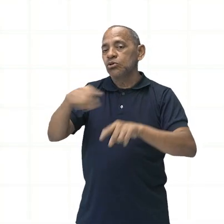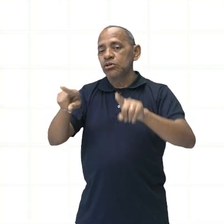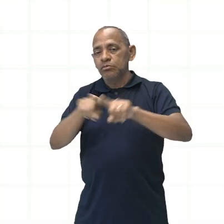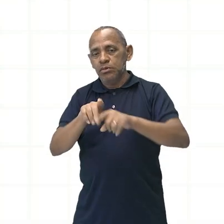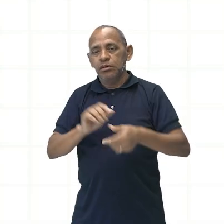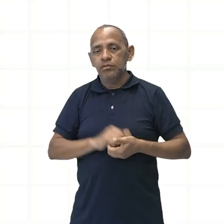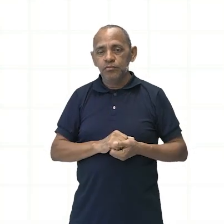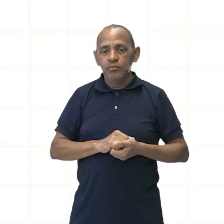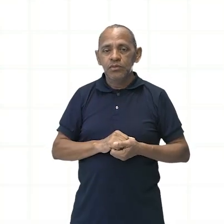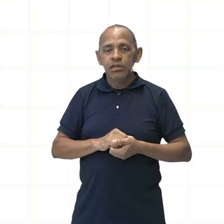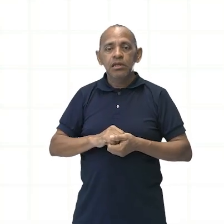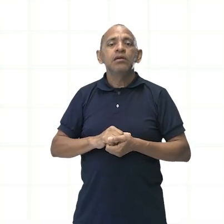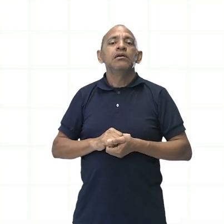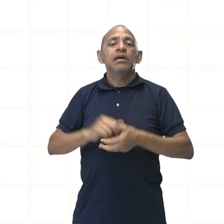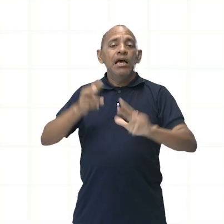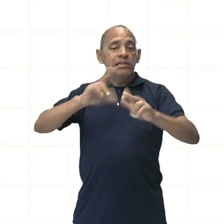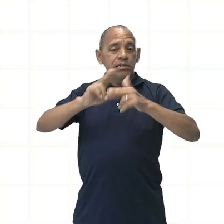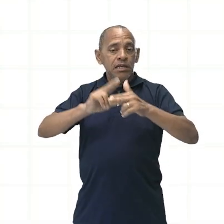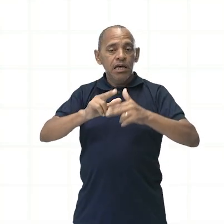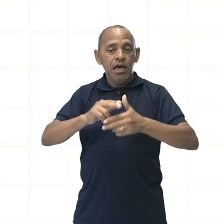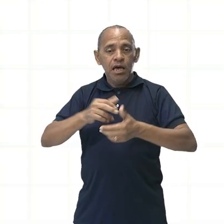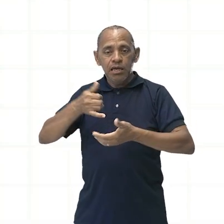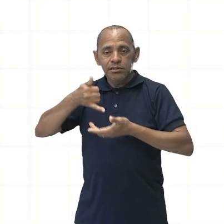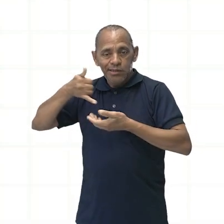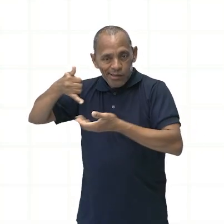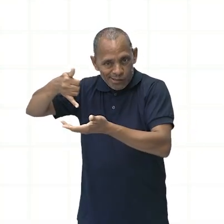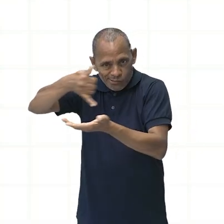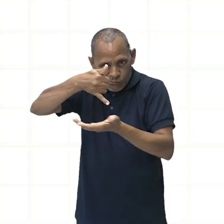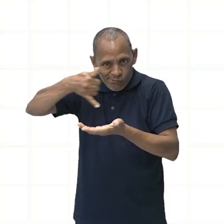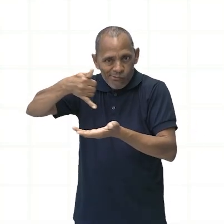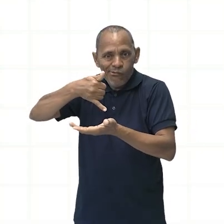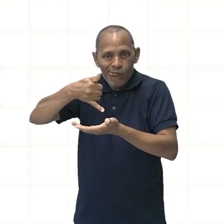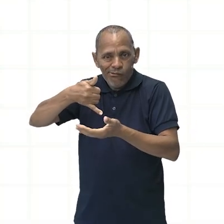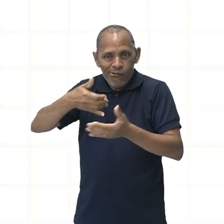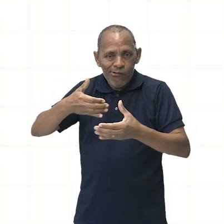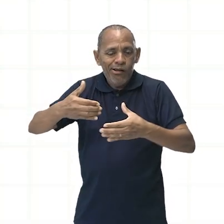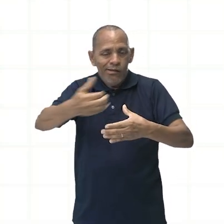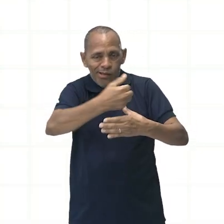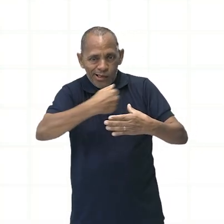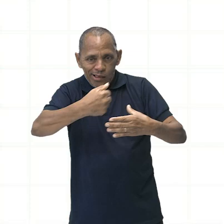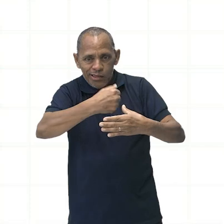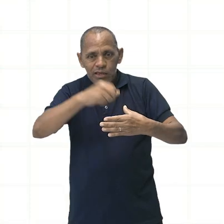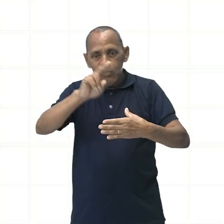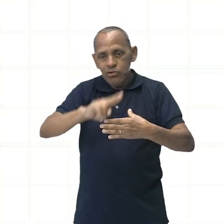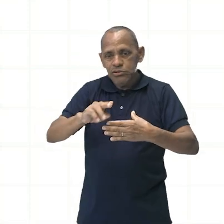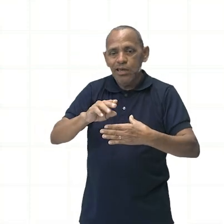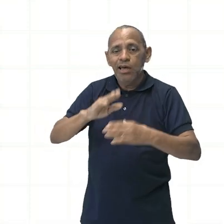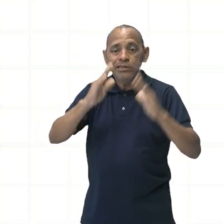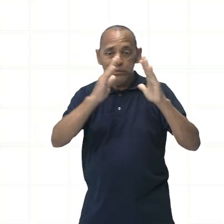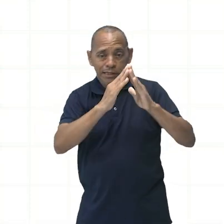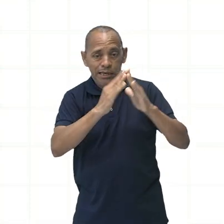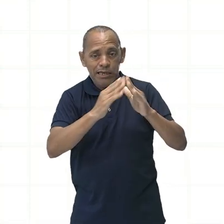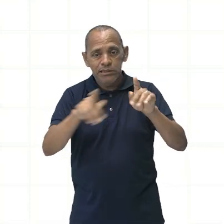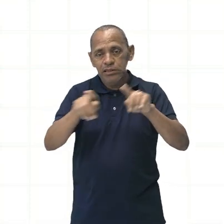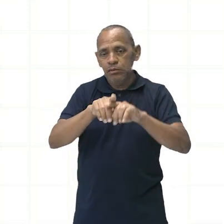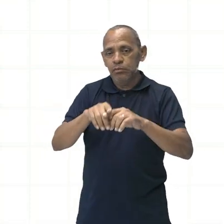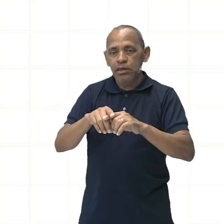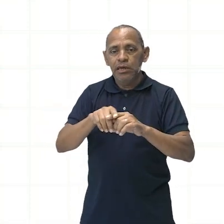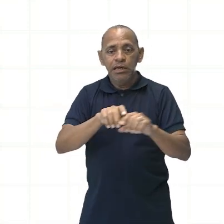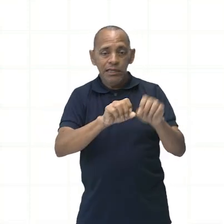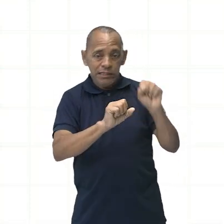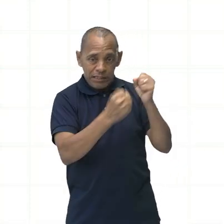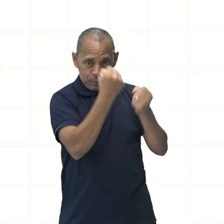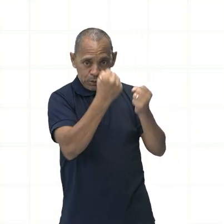delas. A reciclagem do óleo de cozinha, que foi utilizado para cozinhar lá na residência, como